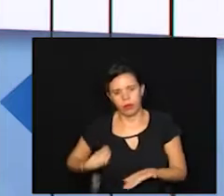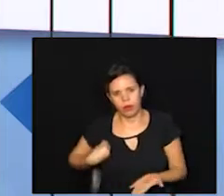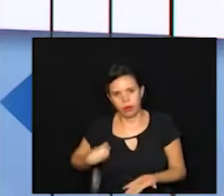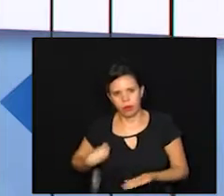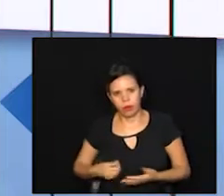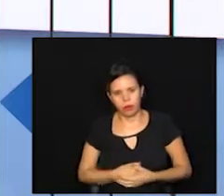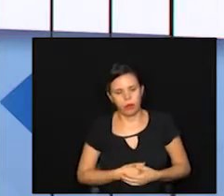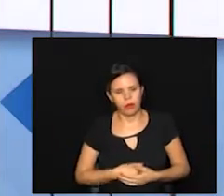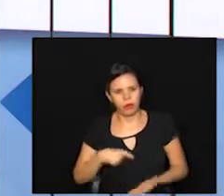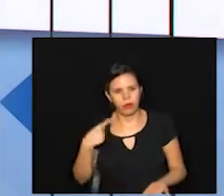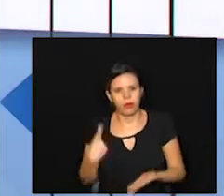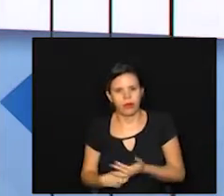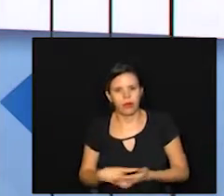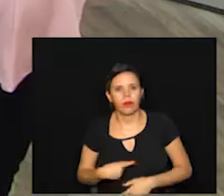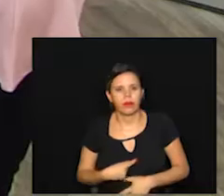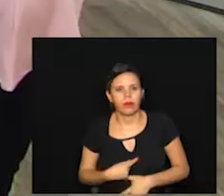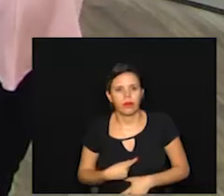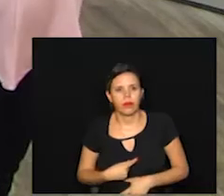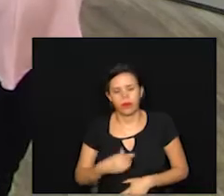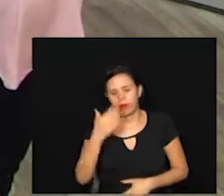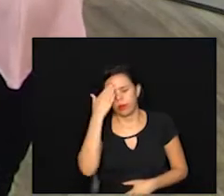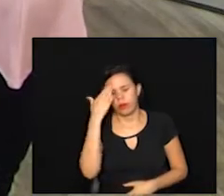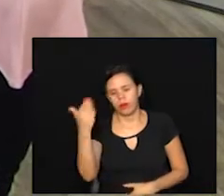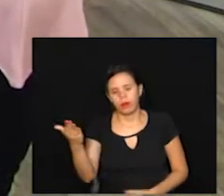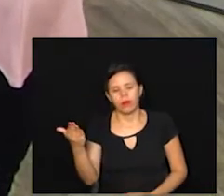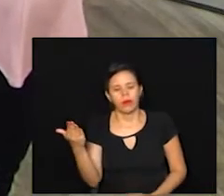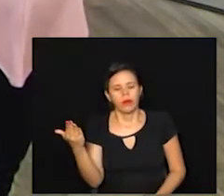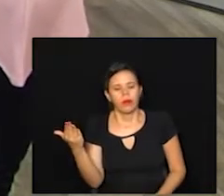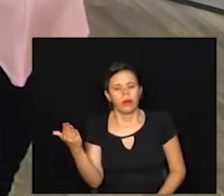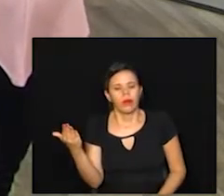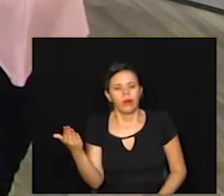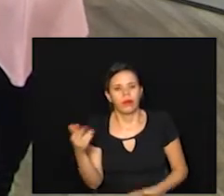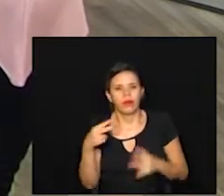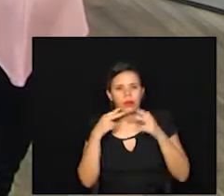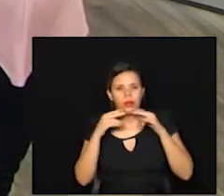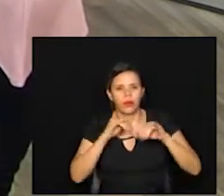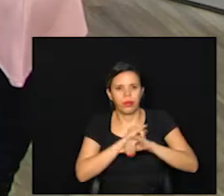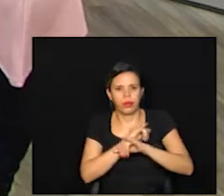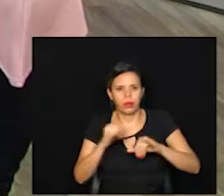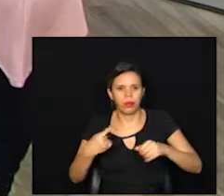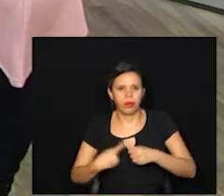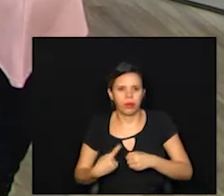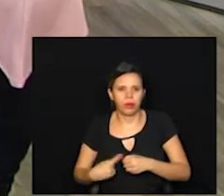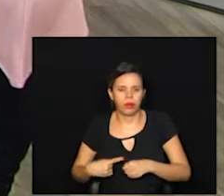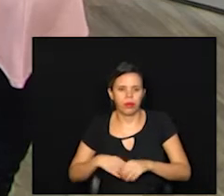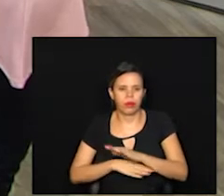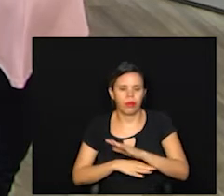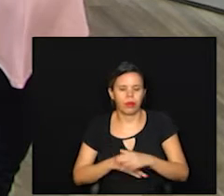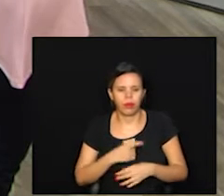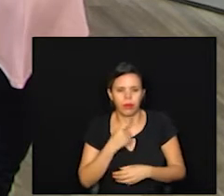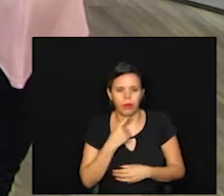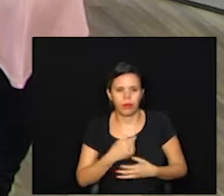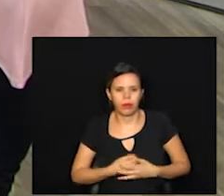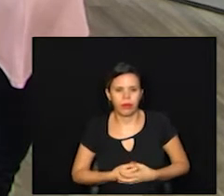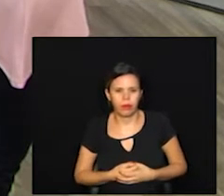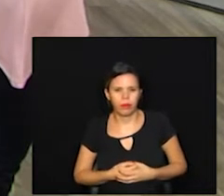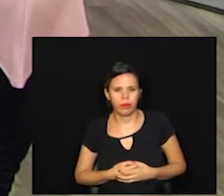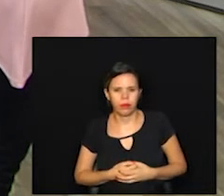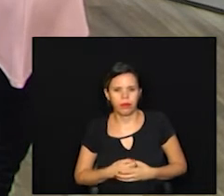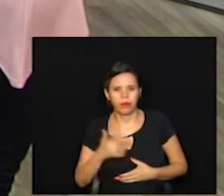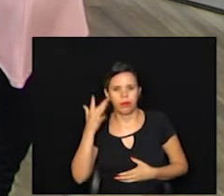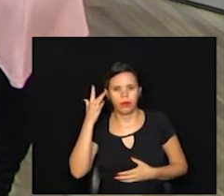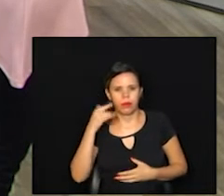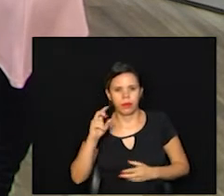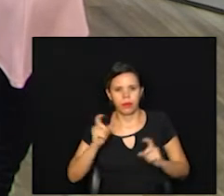vivo. Combinado, Mirna Abreu. Muito obrigado pelas notícias da Metrópole de Campinas, pelas notícias do Legislativo. Então,